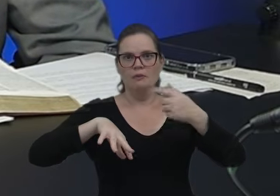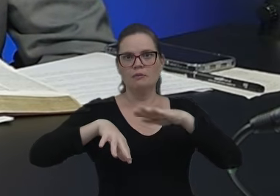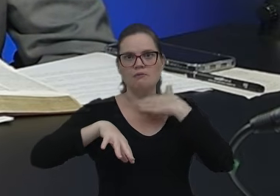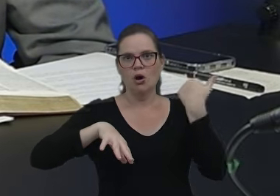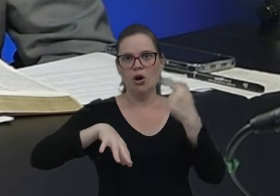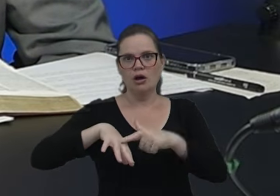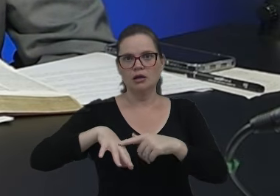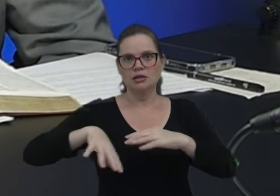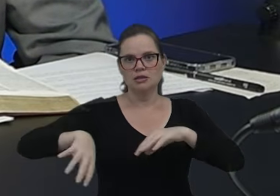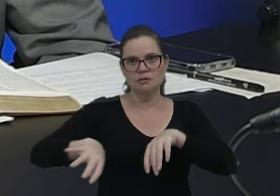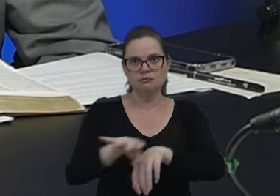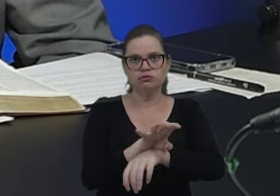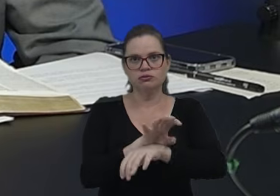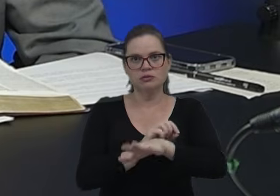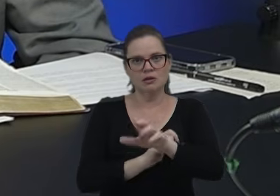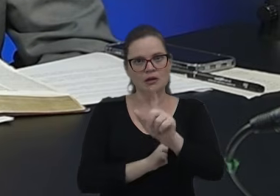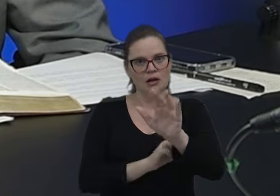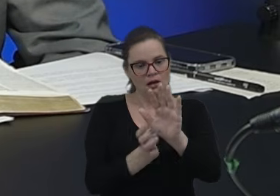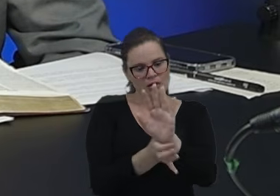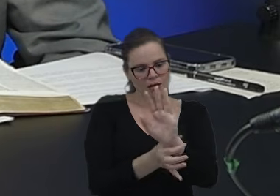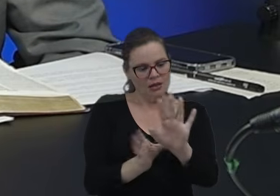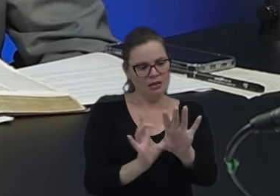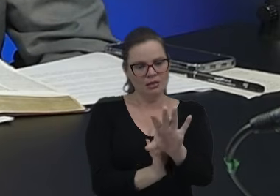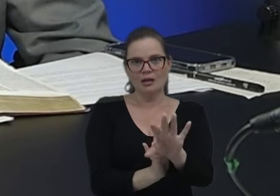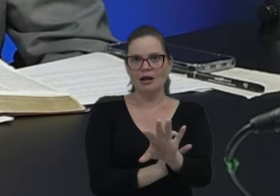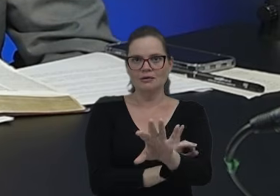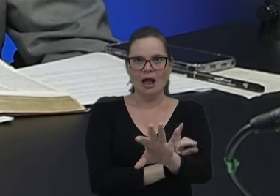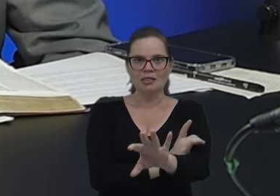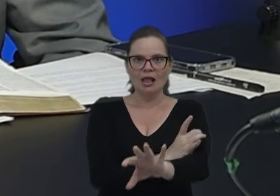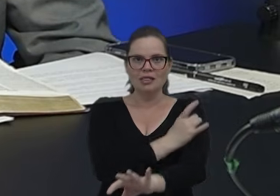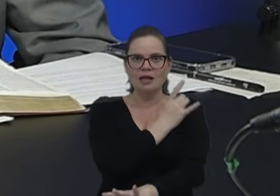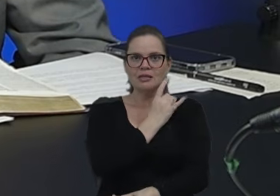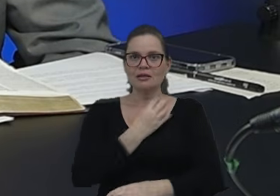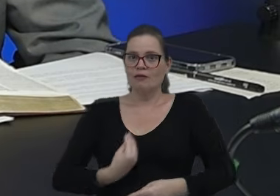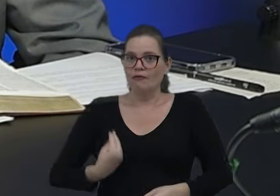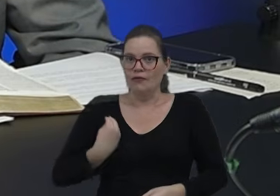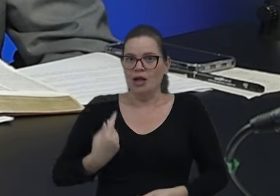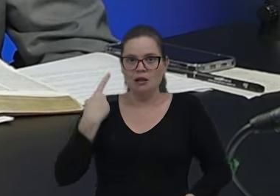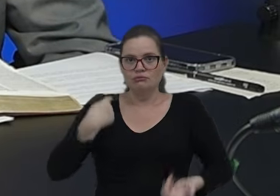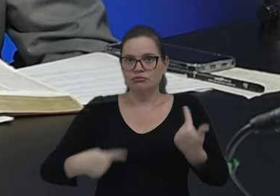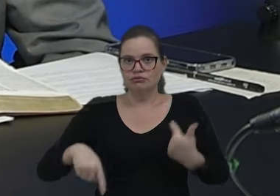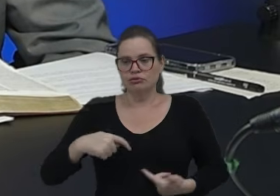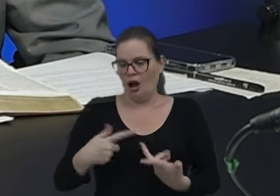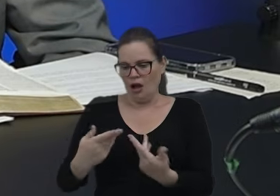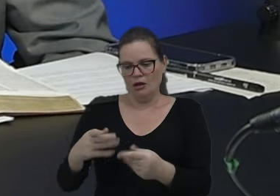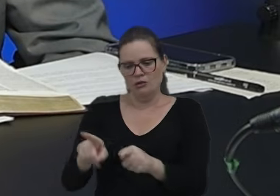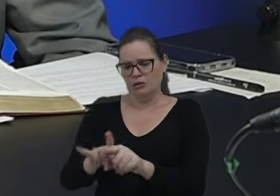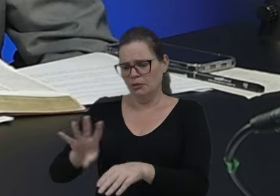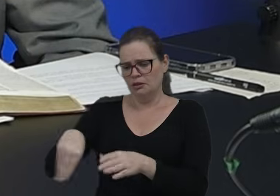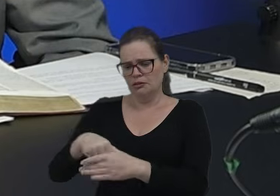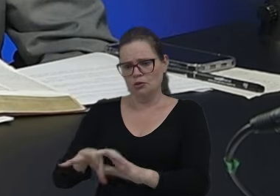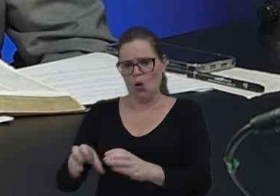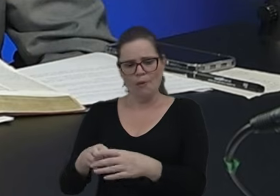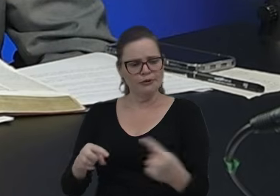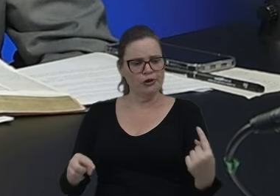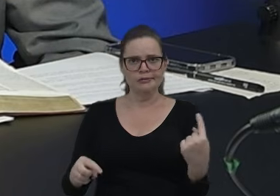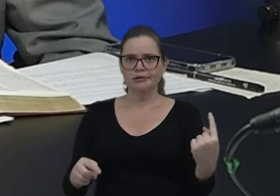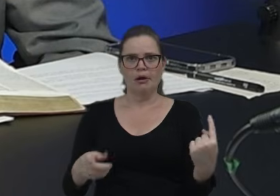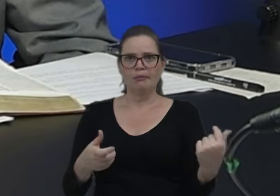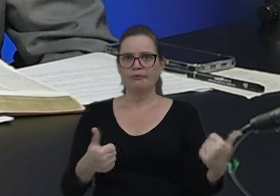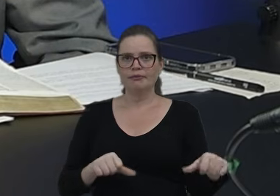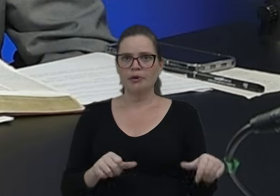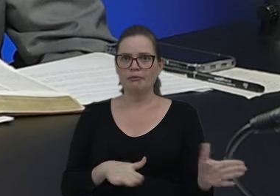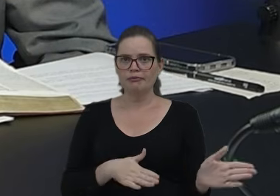profético acerca da salvação do etíope se cumpriu ali, né? E hoje nós sabemos o